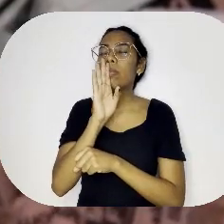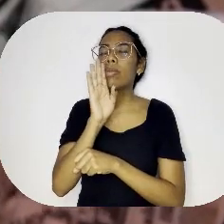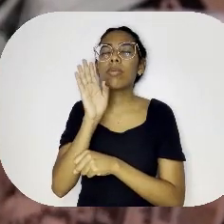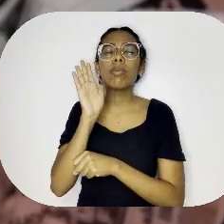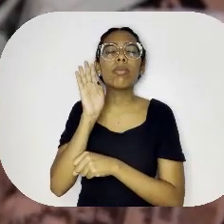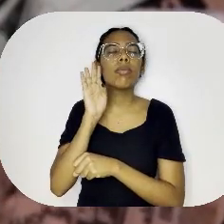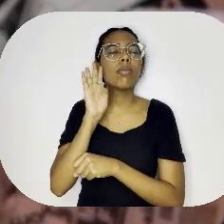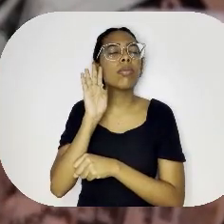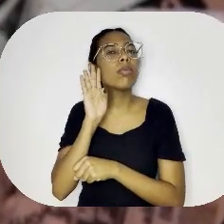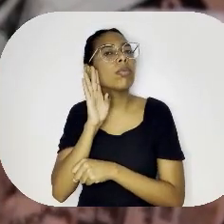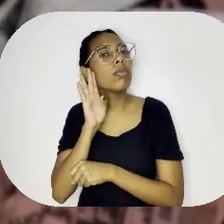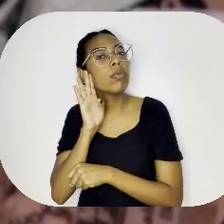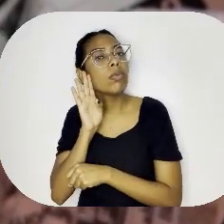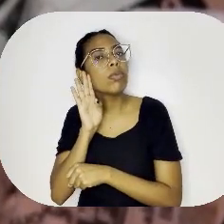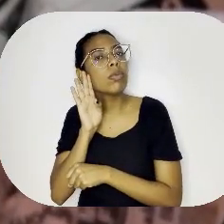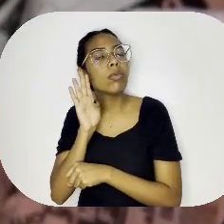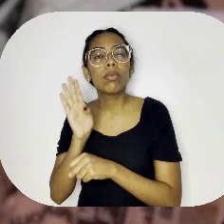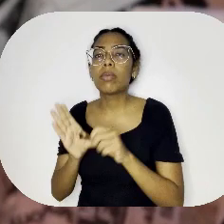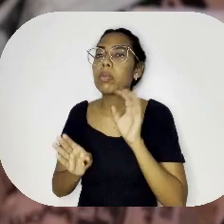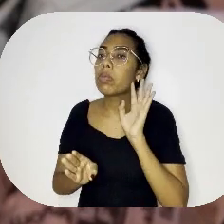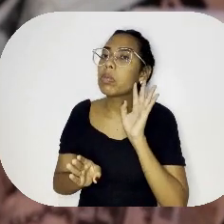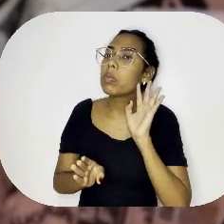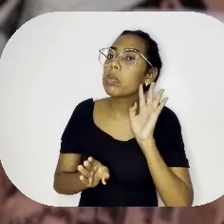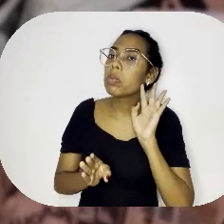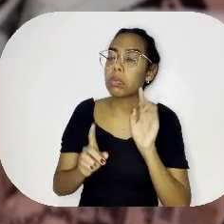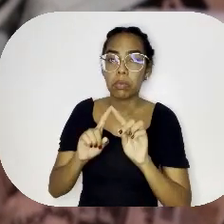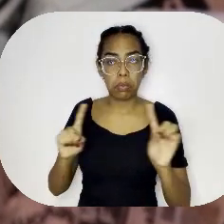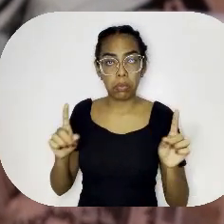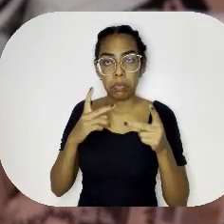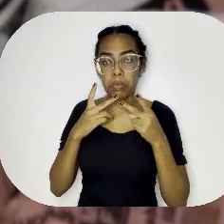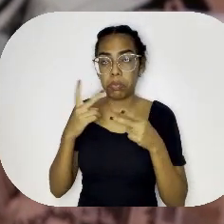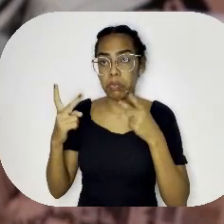Então calma. Não anuncia nada.